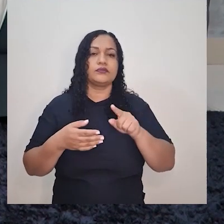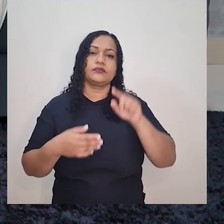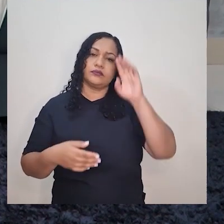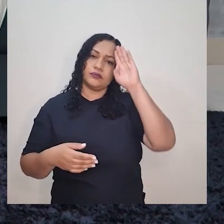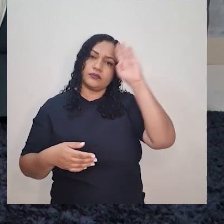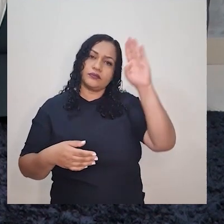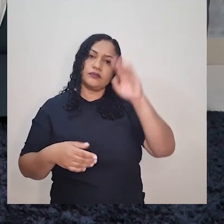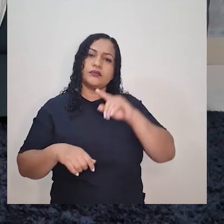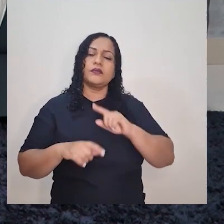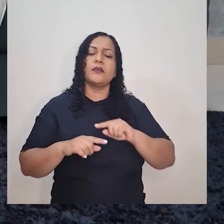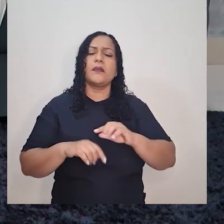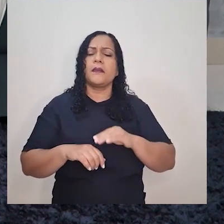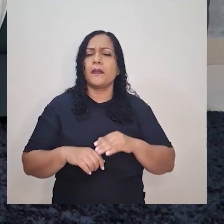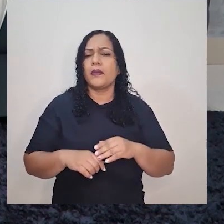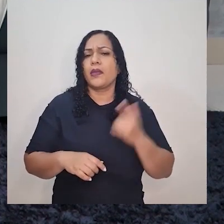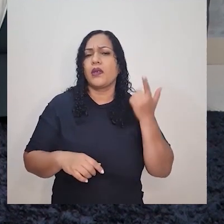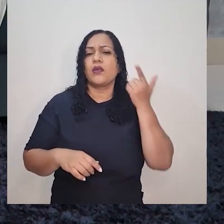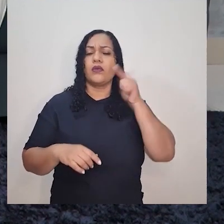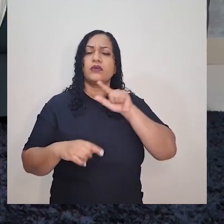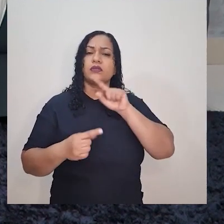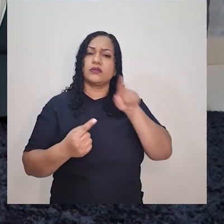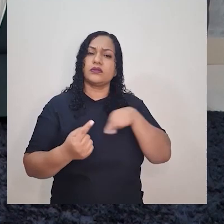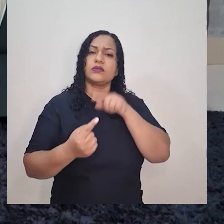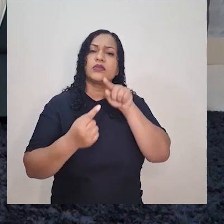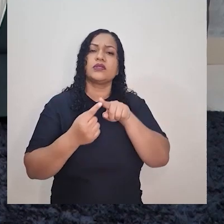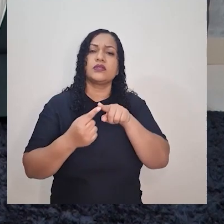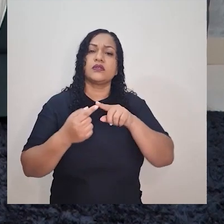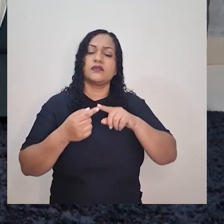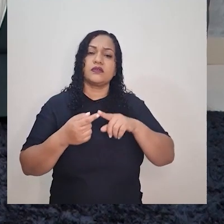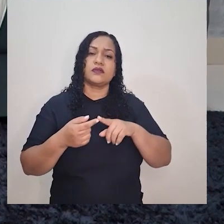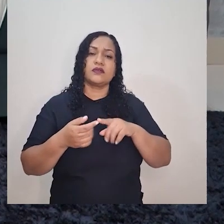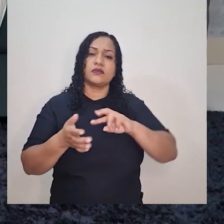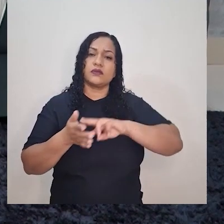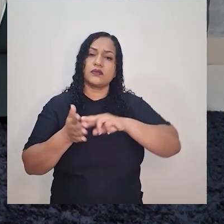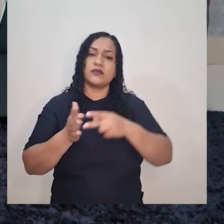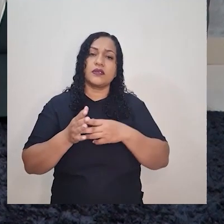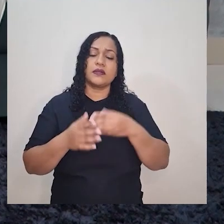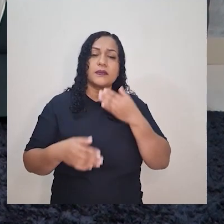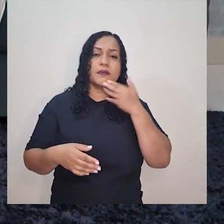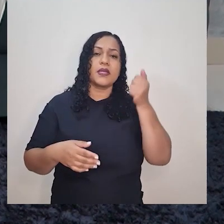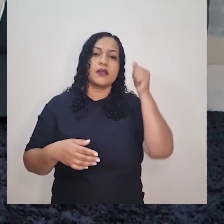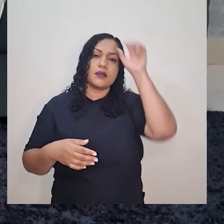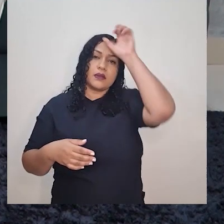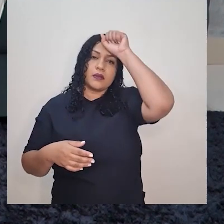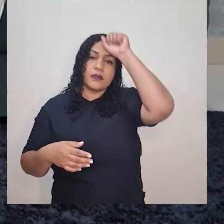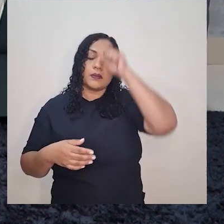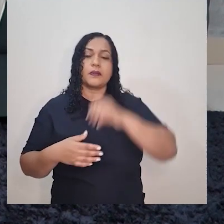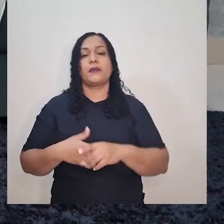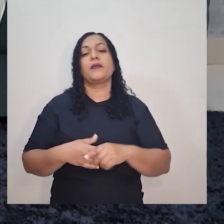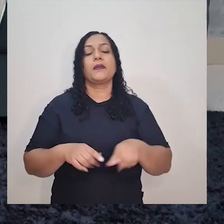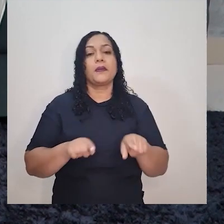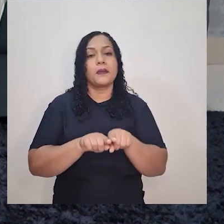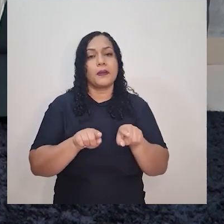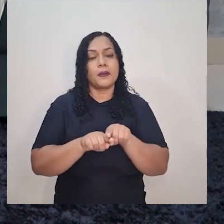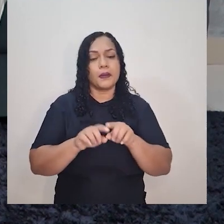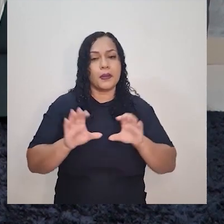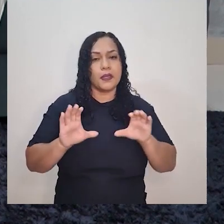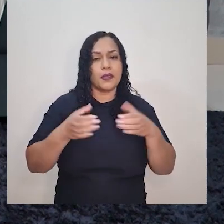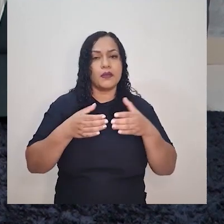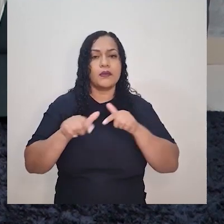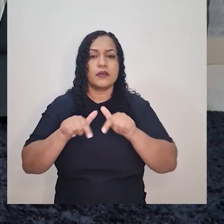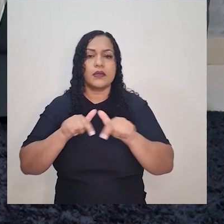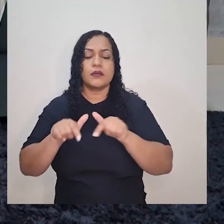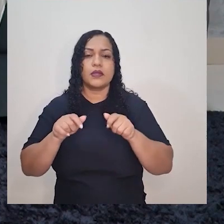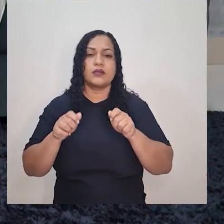princípio que mais consegue atender aí o rumo de uma aprendizagem mais significativa. E o processo da coletividade, ele traz isso. Todos